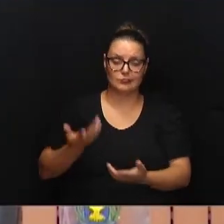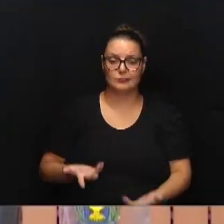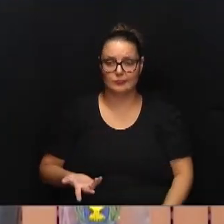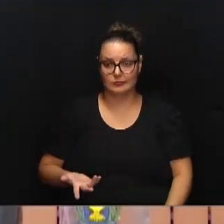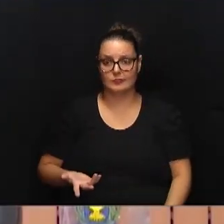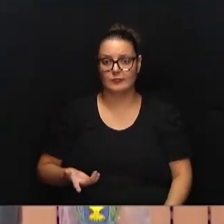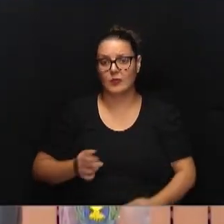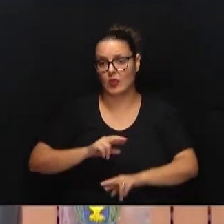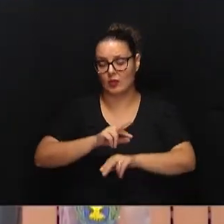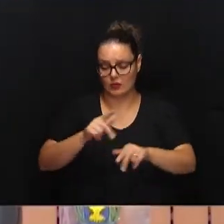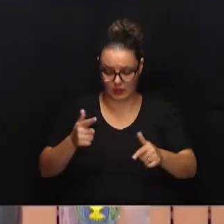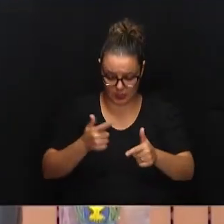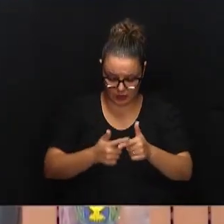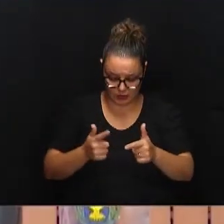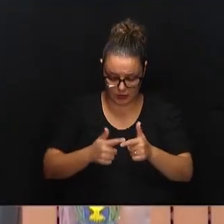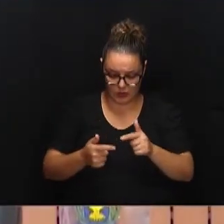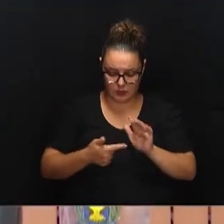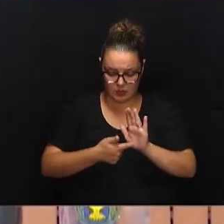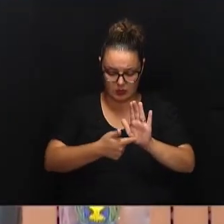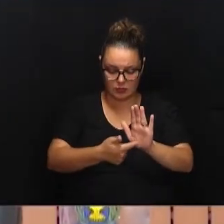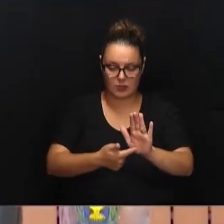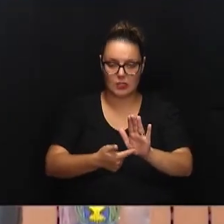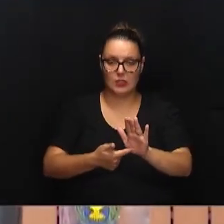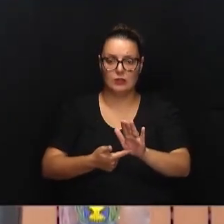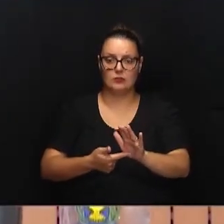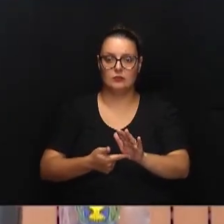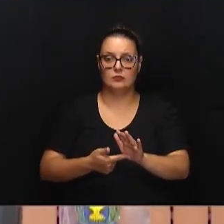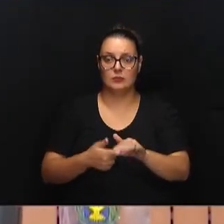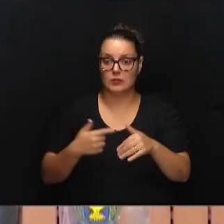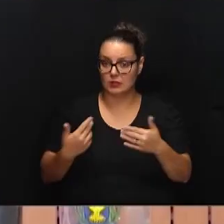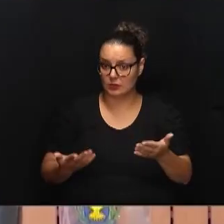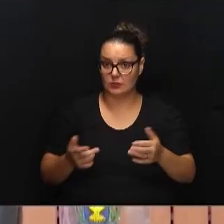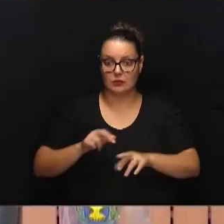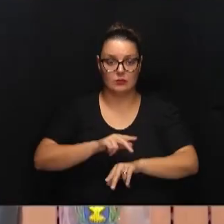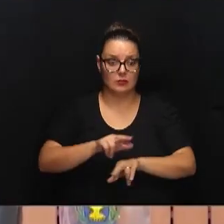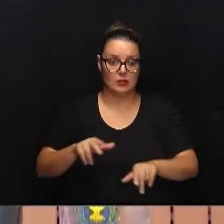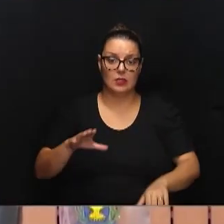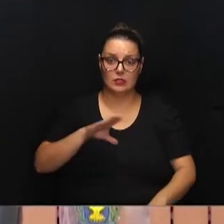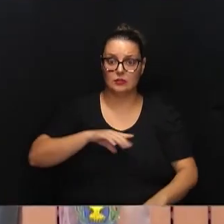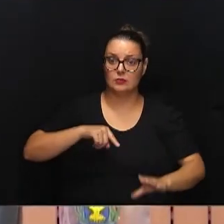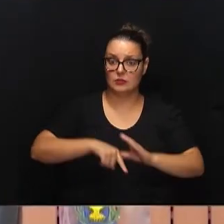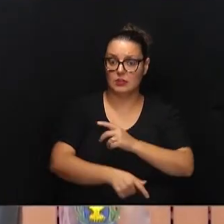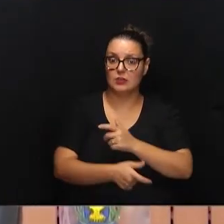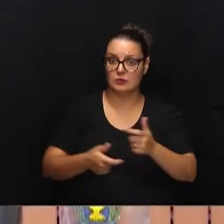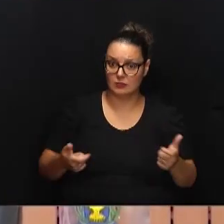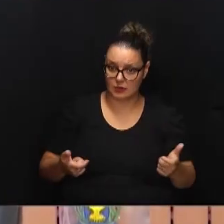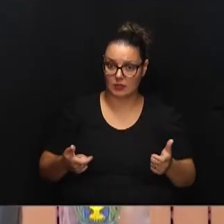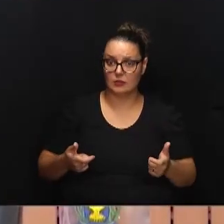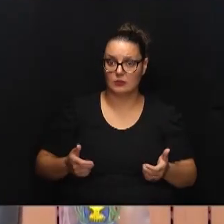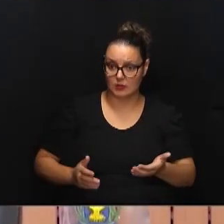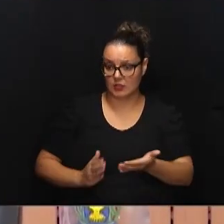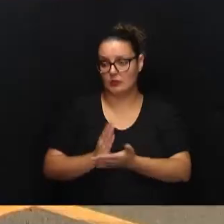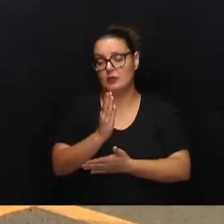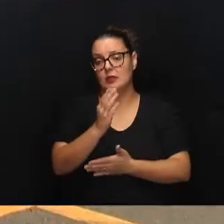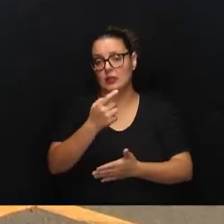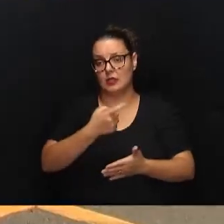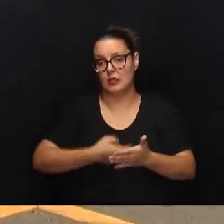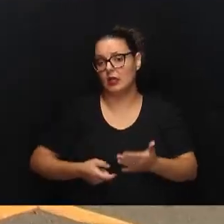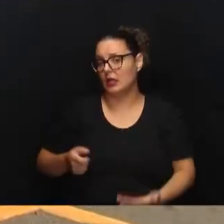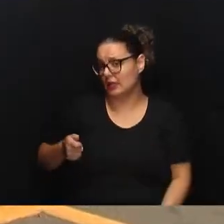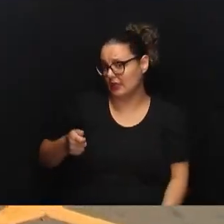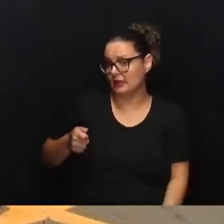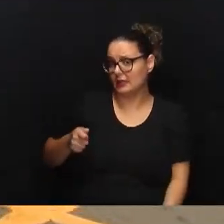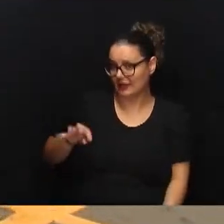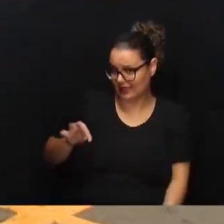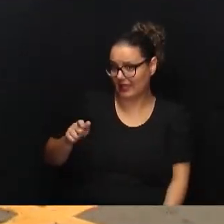muitos problemas que nós temos apontado, sendo que muitas cidades têm avançado para se aprovar a tarifa zero. Com